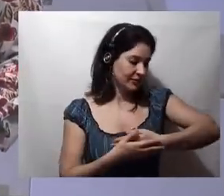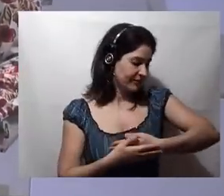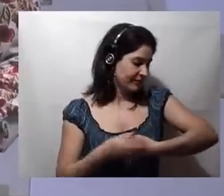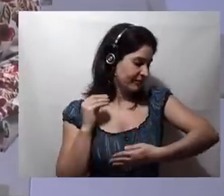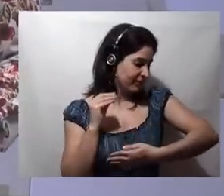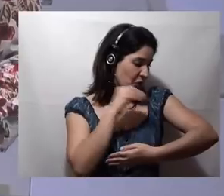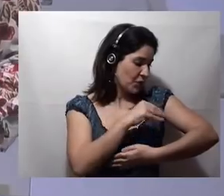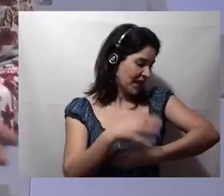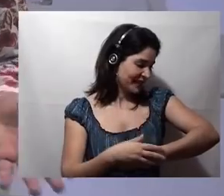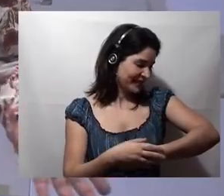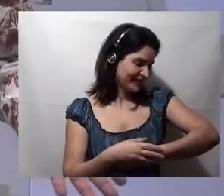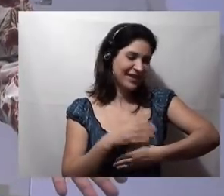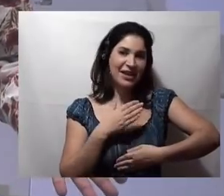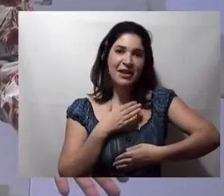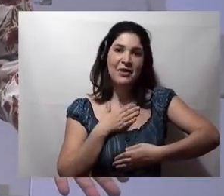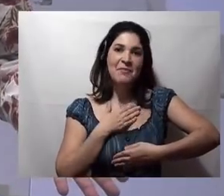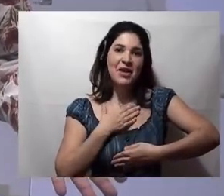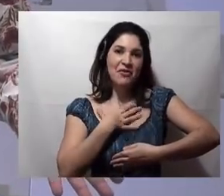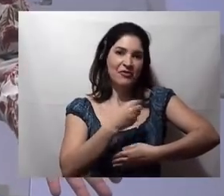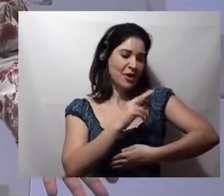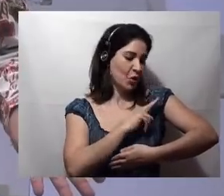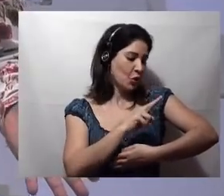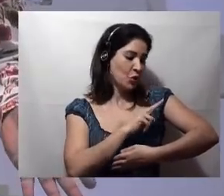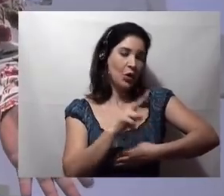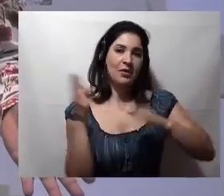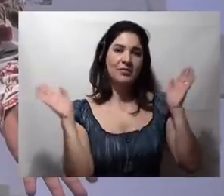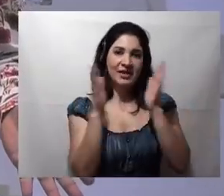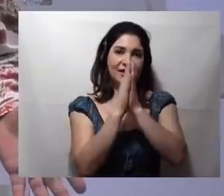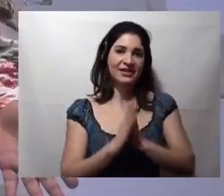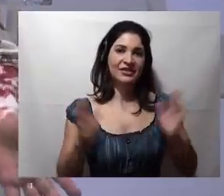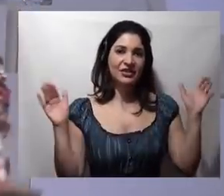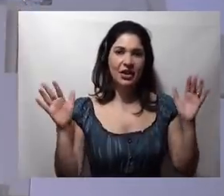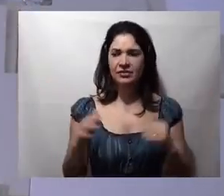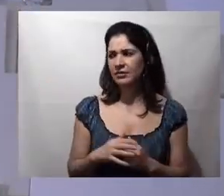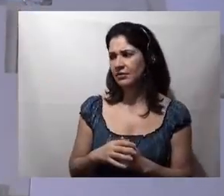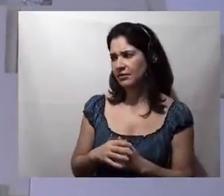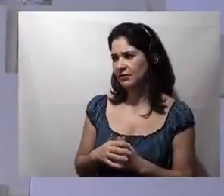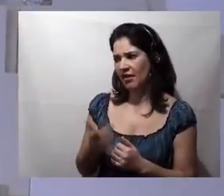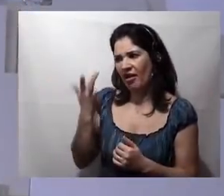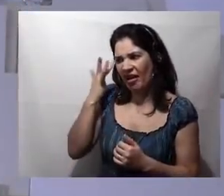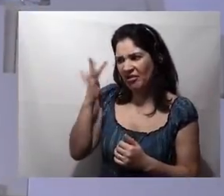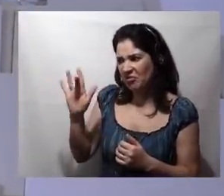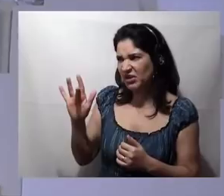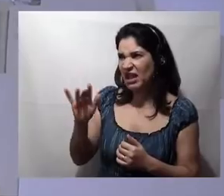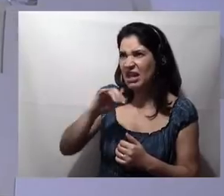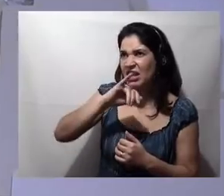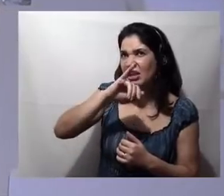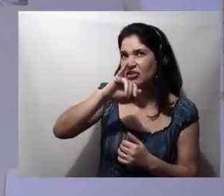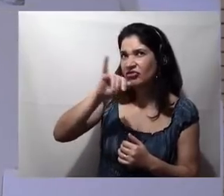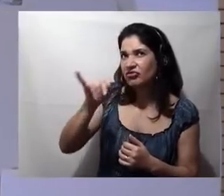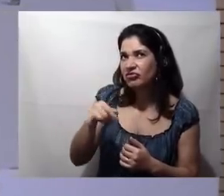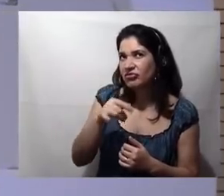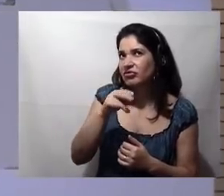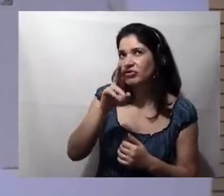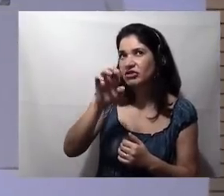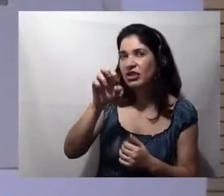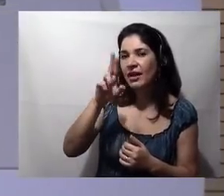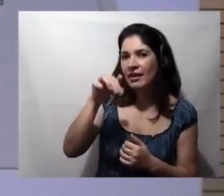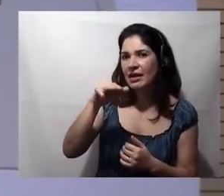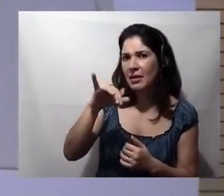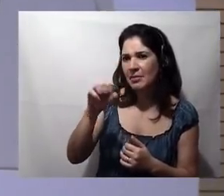jeremias é nome de anjo e vai ter né é e